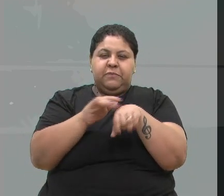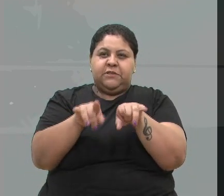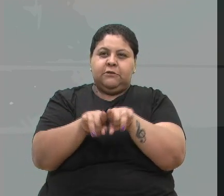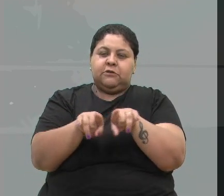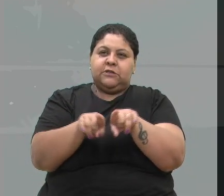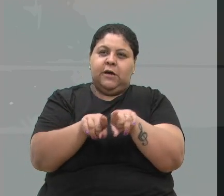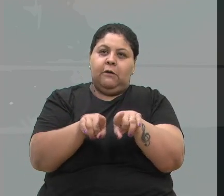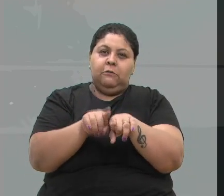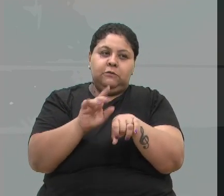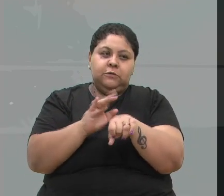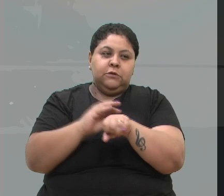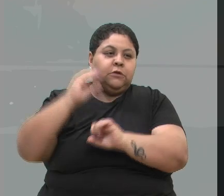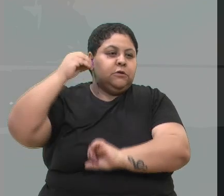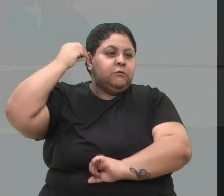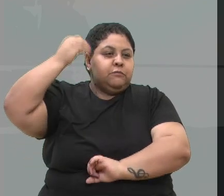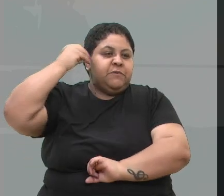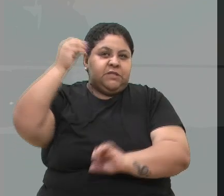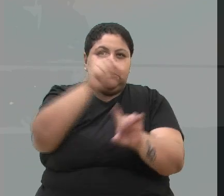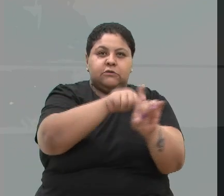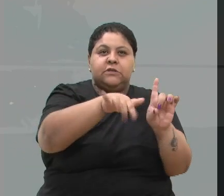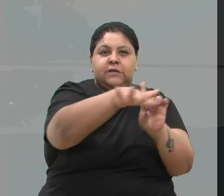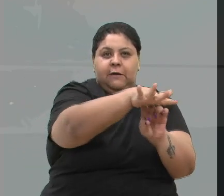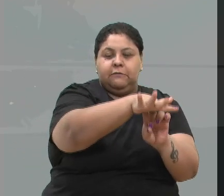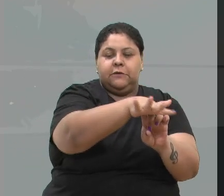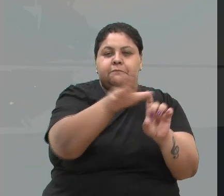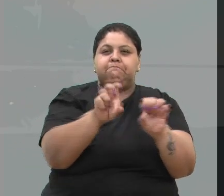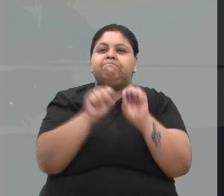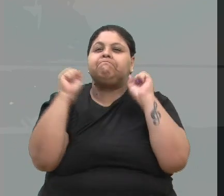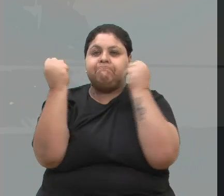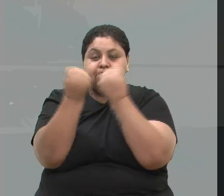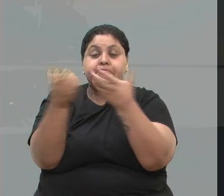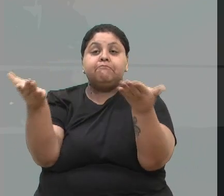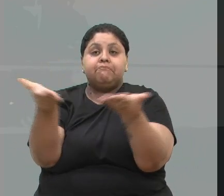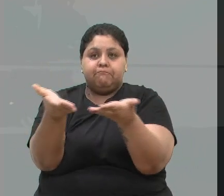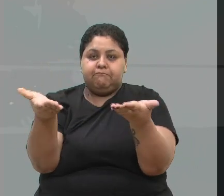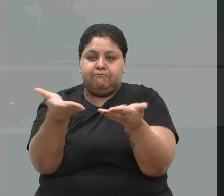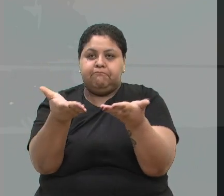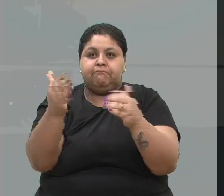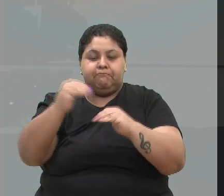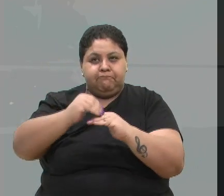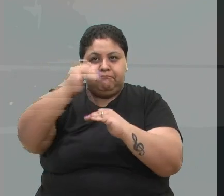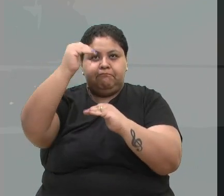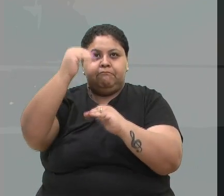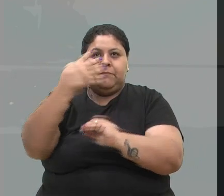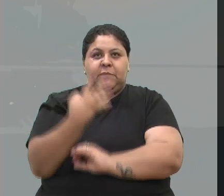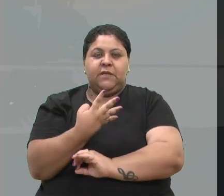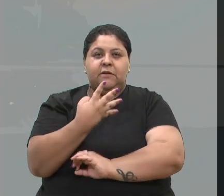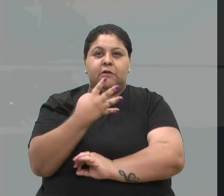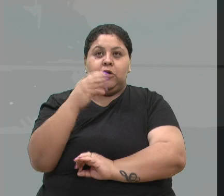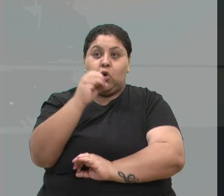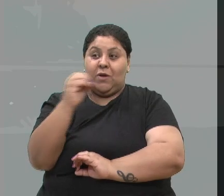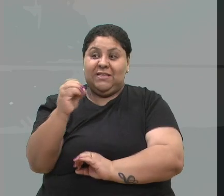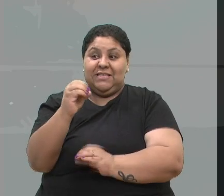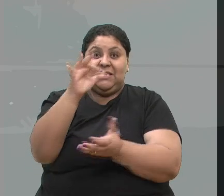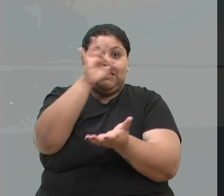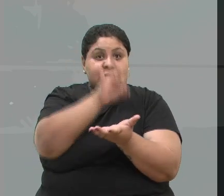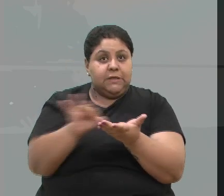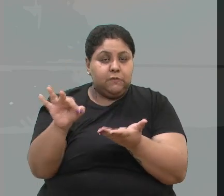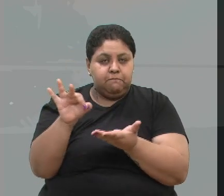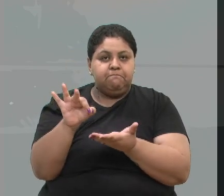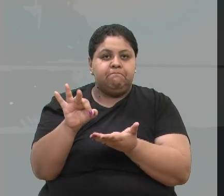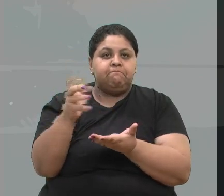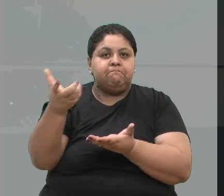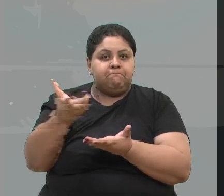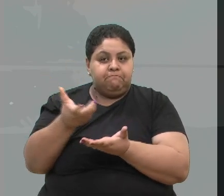pode desencadear. Então, esse seminário, ele vem já com mais de 400 inscritos.